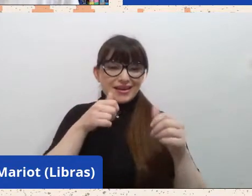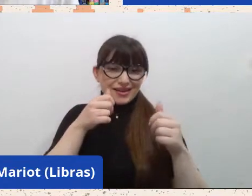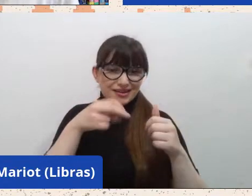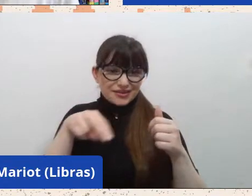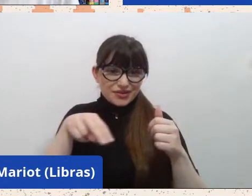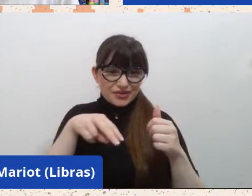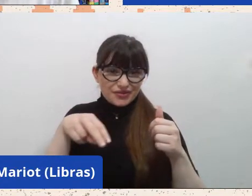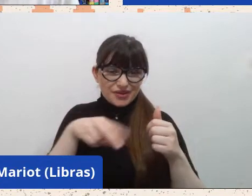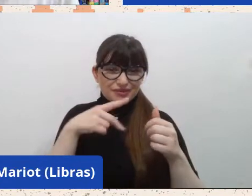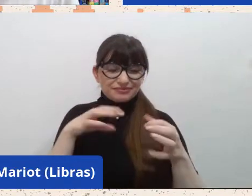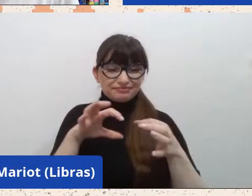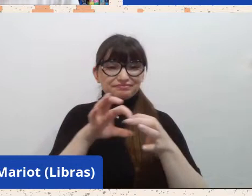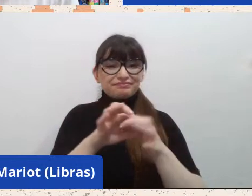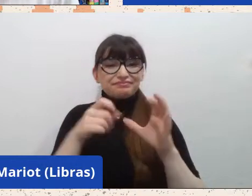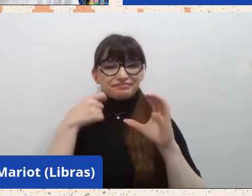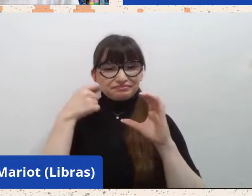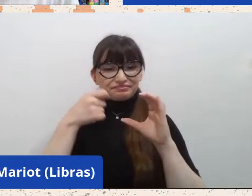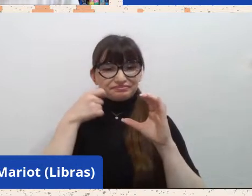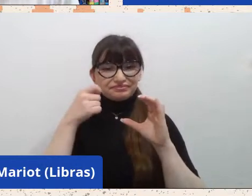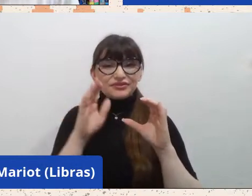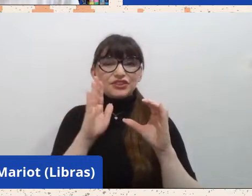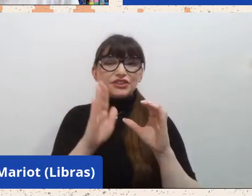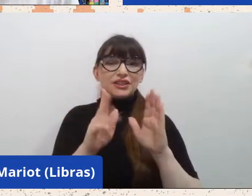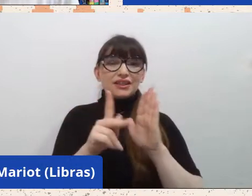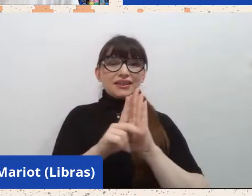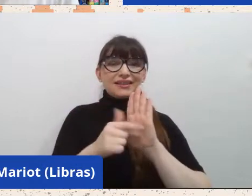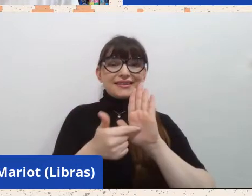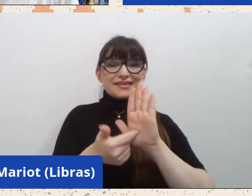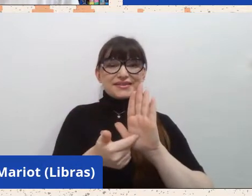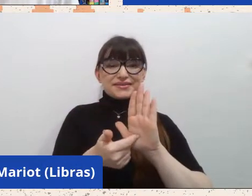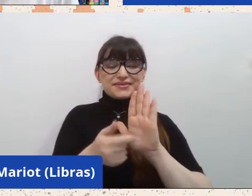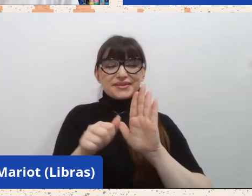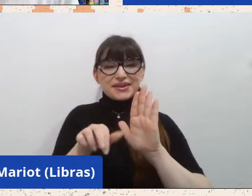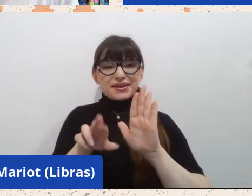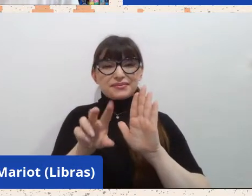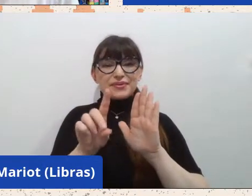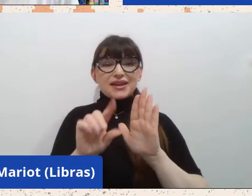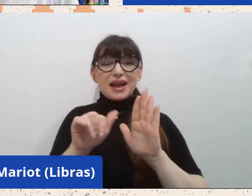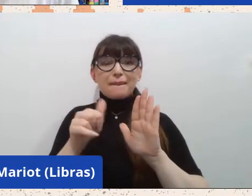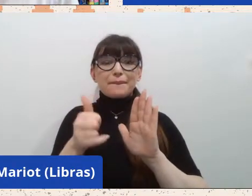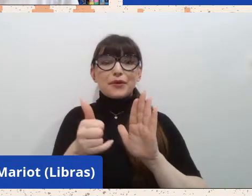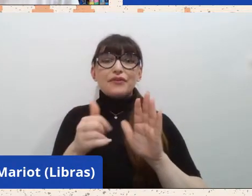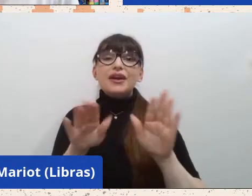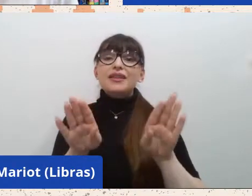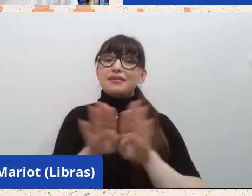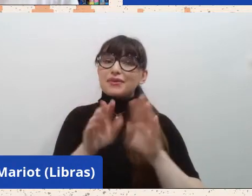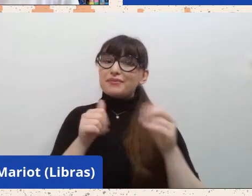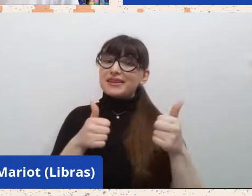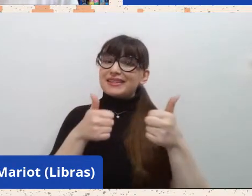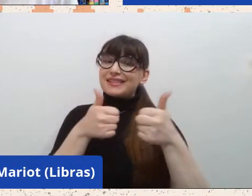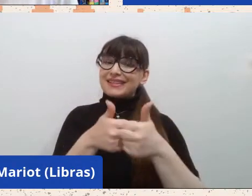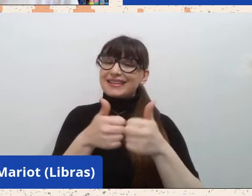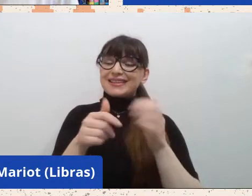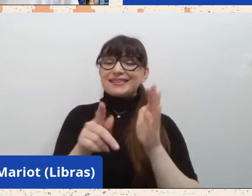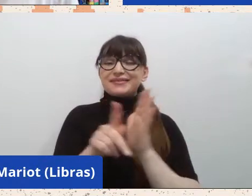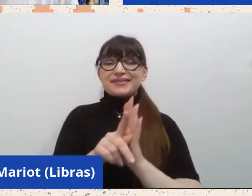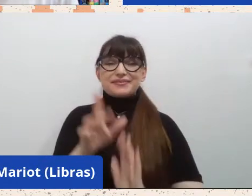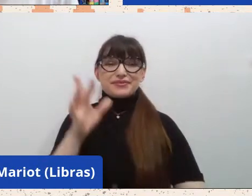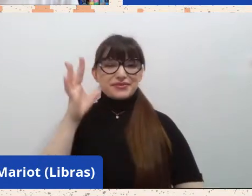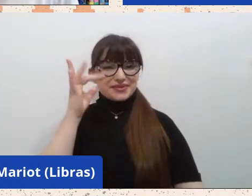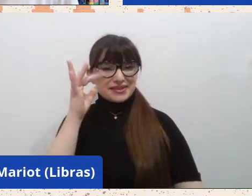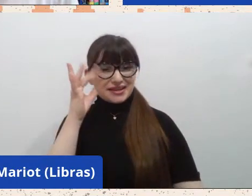foram selecionados na mostra de filmes da ANPEd. Aproveitem para seguir as redes sociais da ANPEd, no